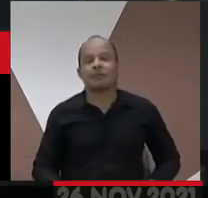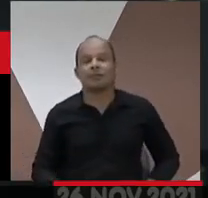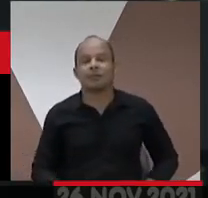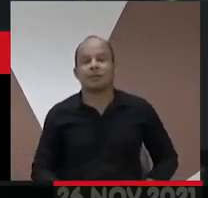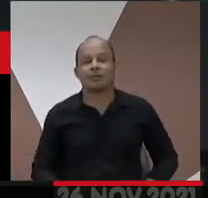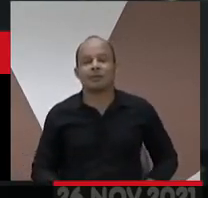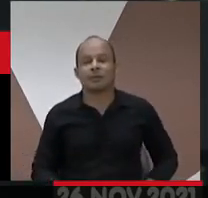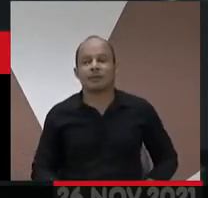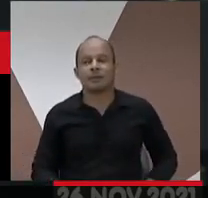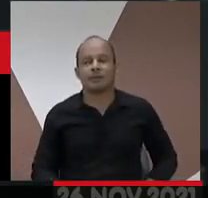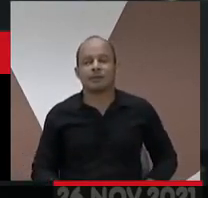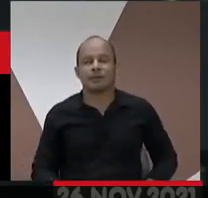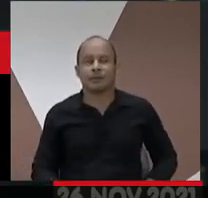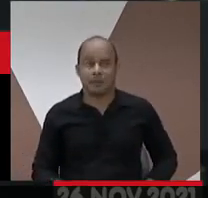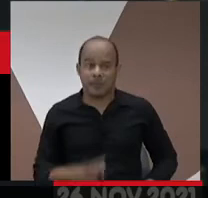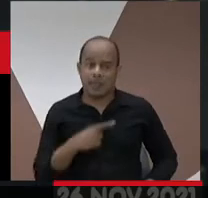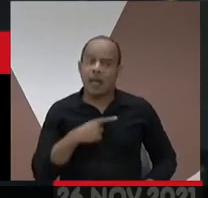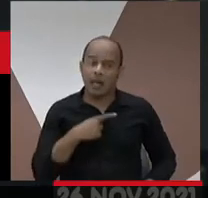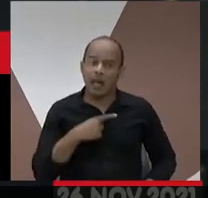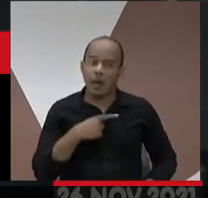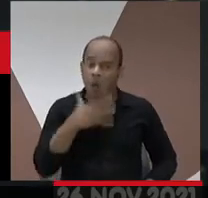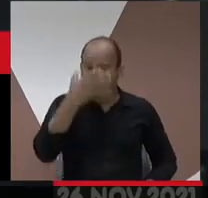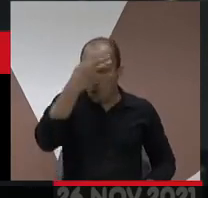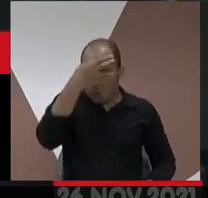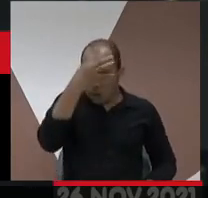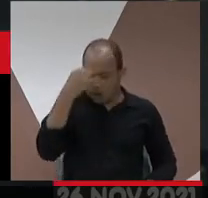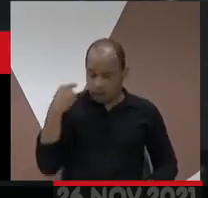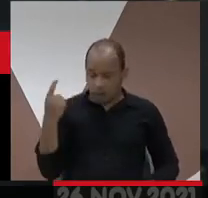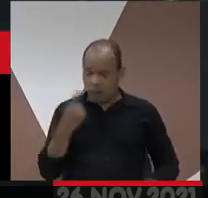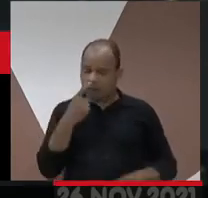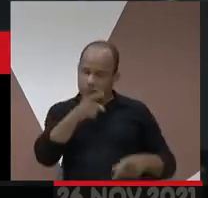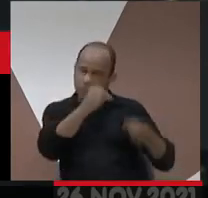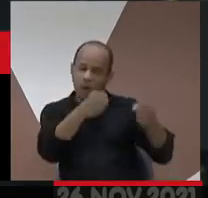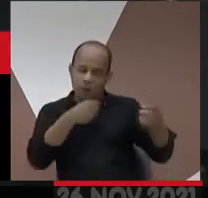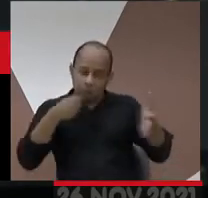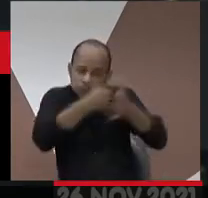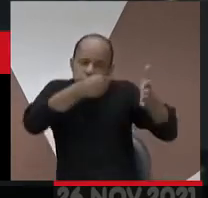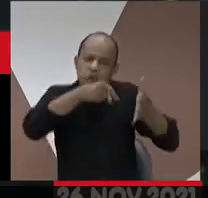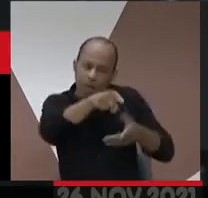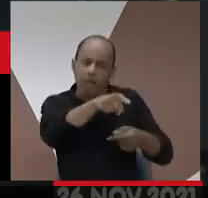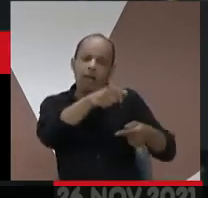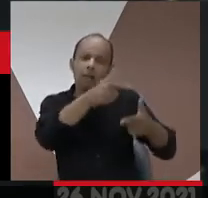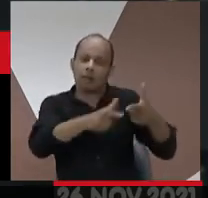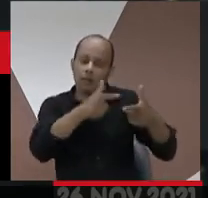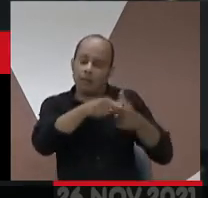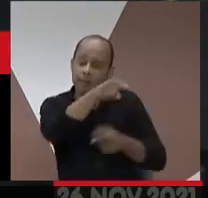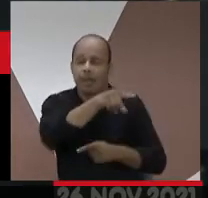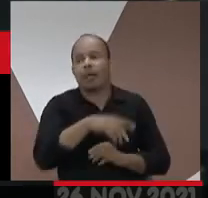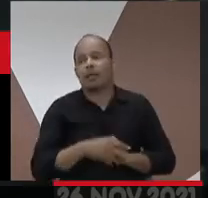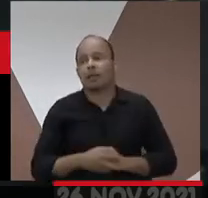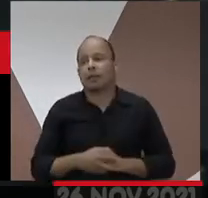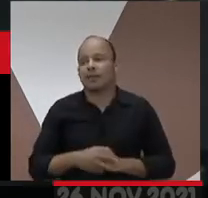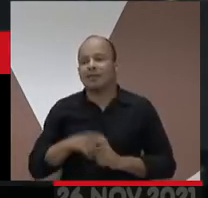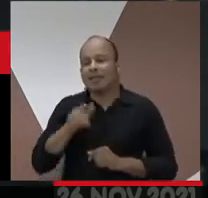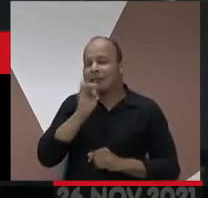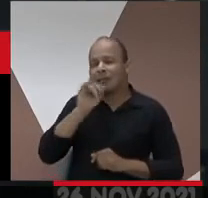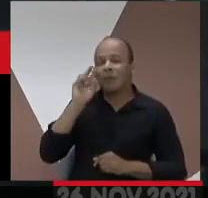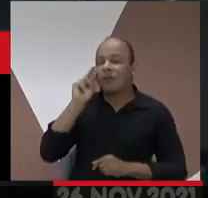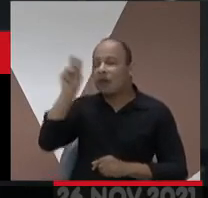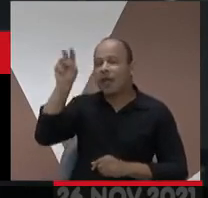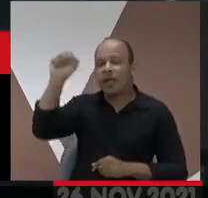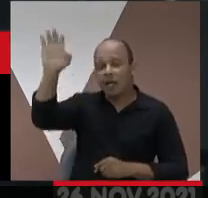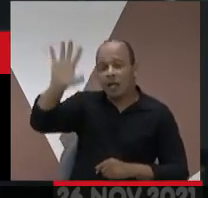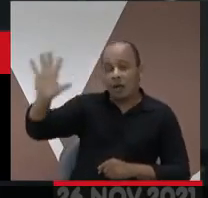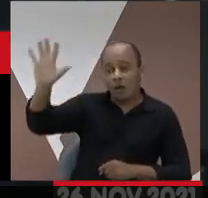que tem consciência daquele que são os impactos que ele gera. Se você passa na Europa, tem grandes parques atravessados